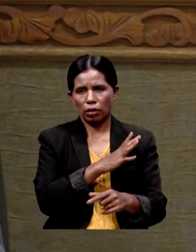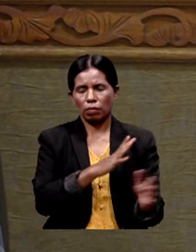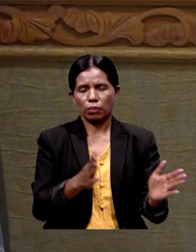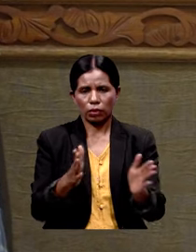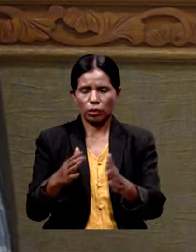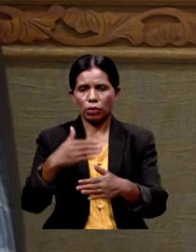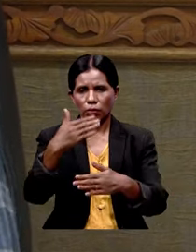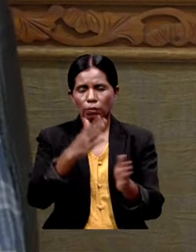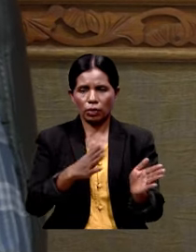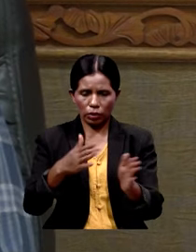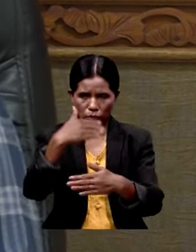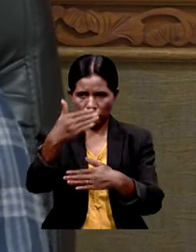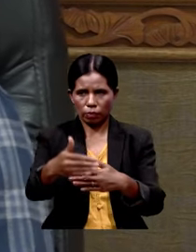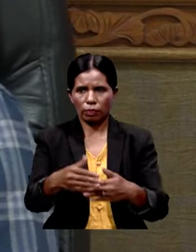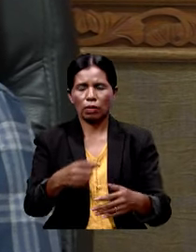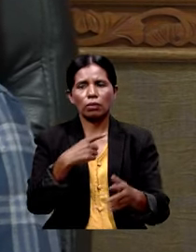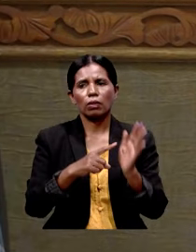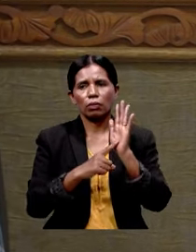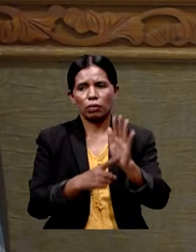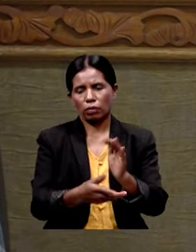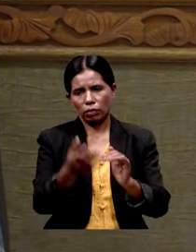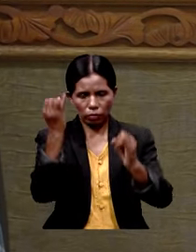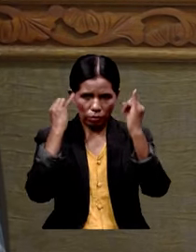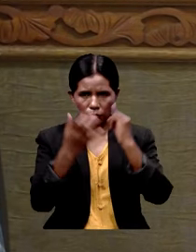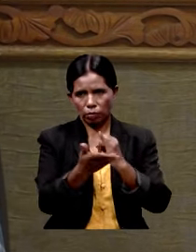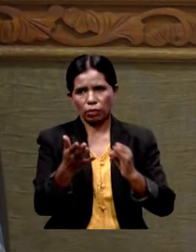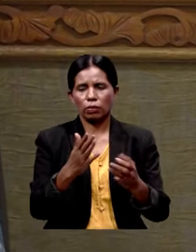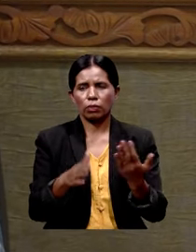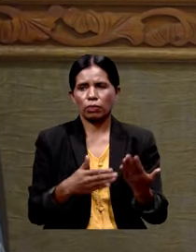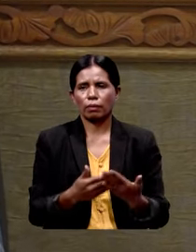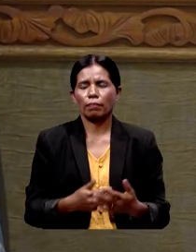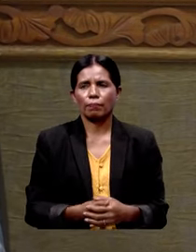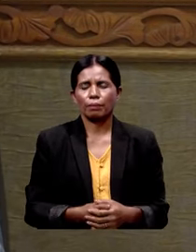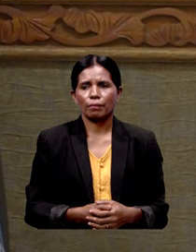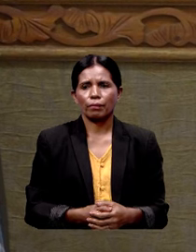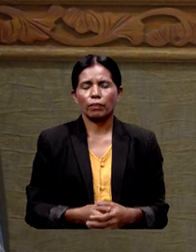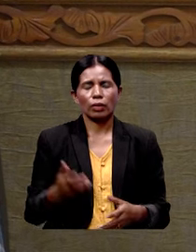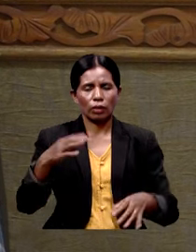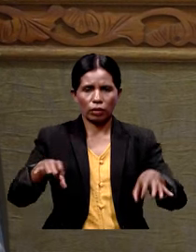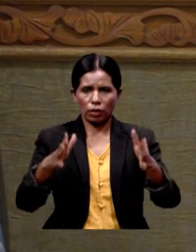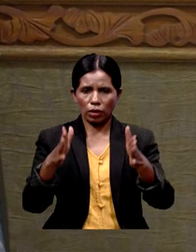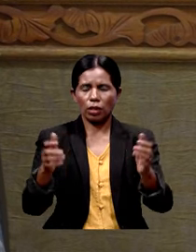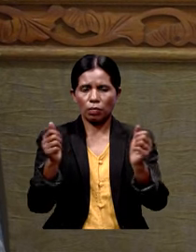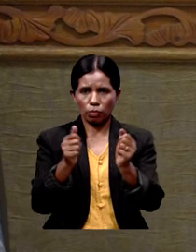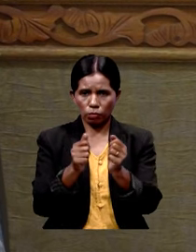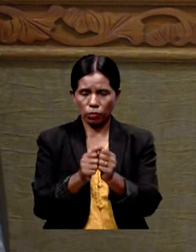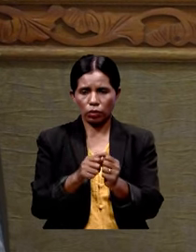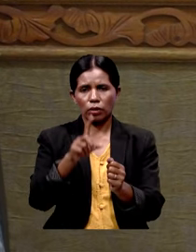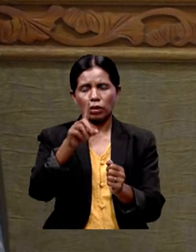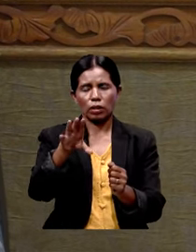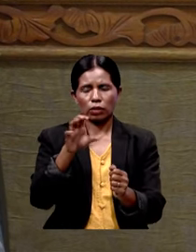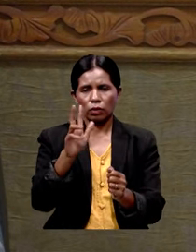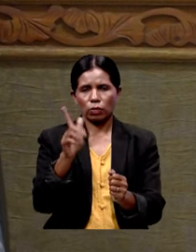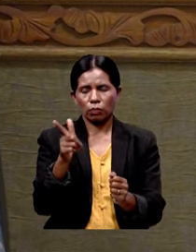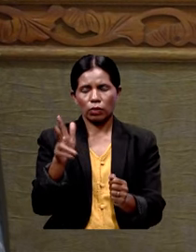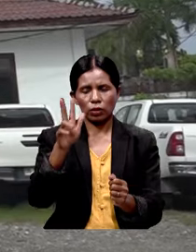turma. Iremos, talvez, ao fazer a informação, muito contigo. Antes ne IFES e funcionário ha motuk atu sidar wanun resentolu, mai beda daun